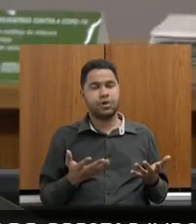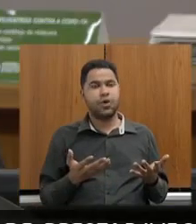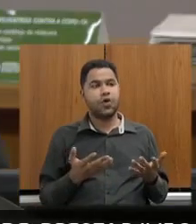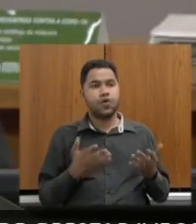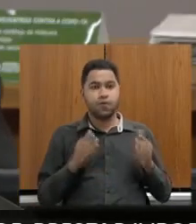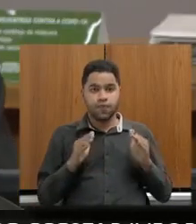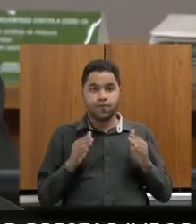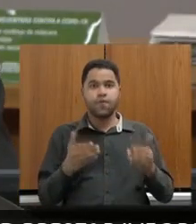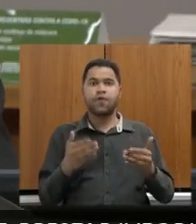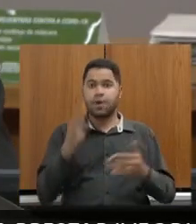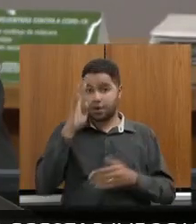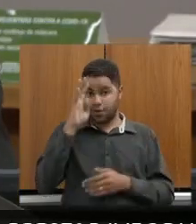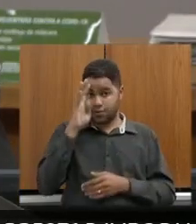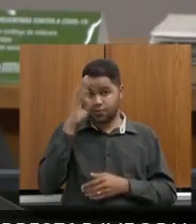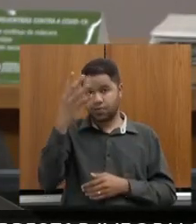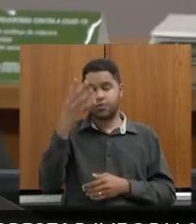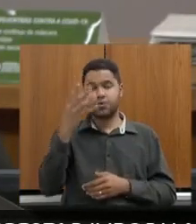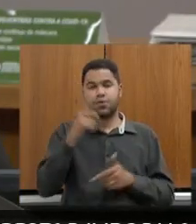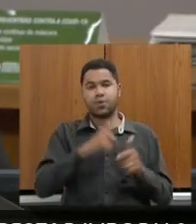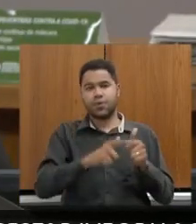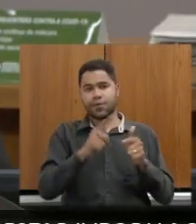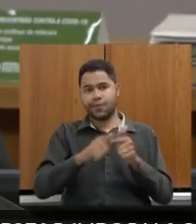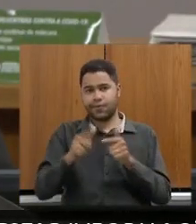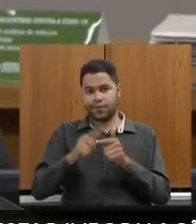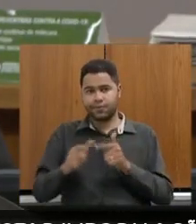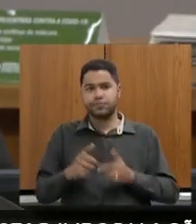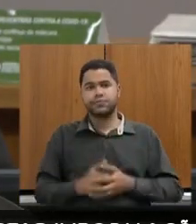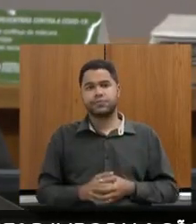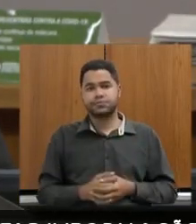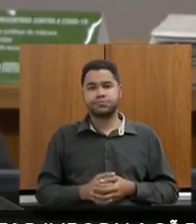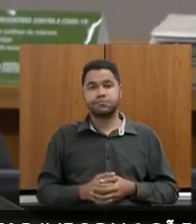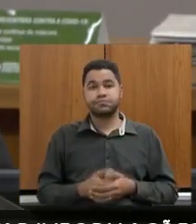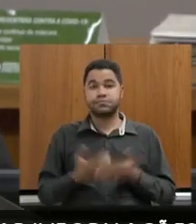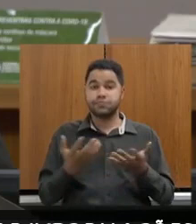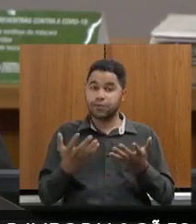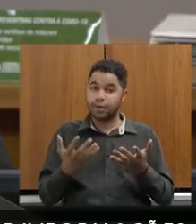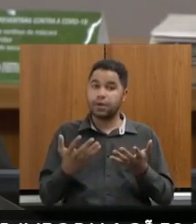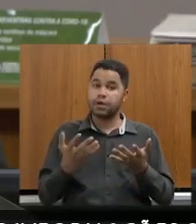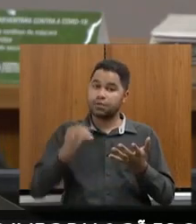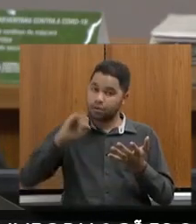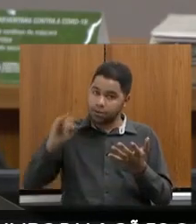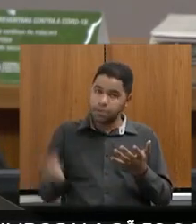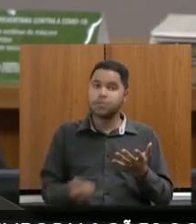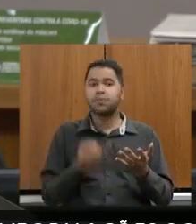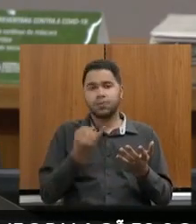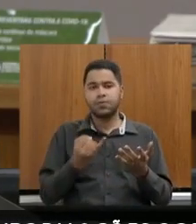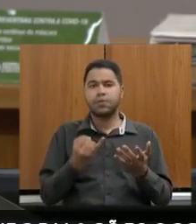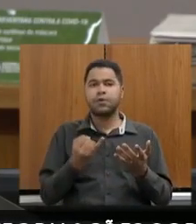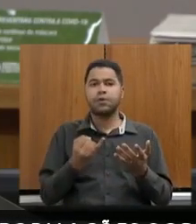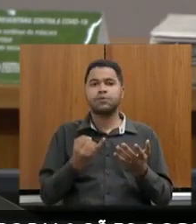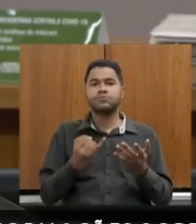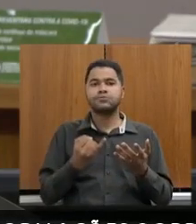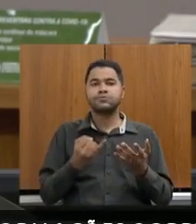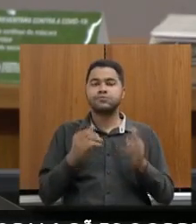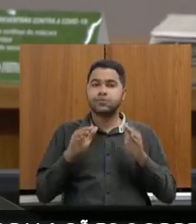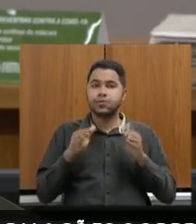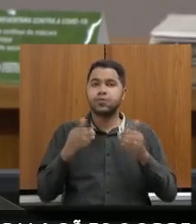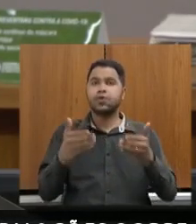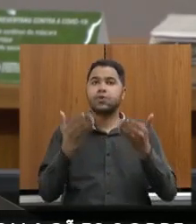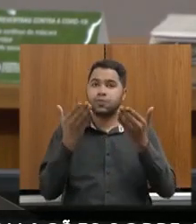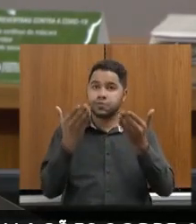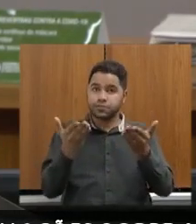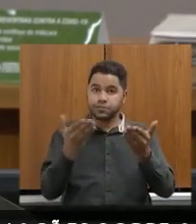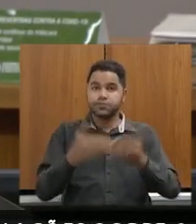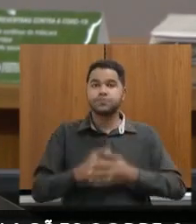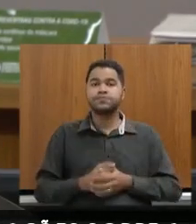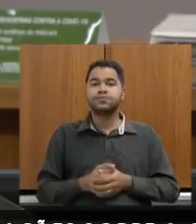focar na solução dos nossos problemas eu queria quero aproveitar eu vou endereçar a